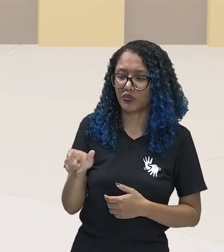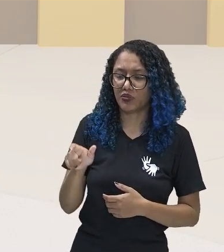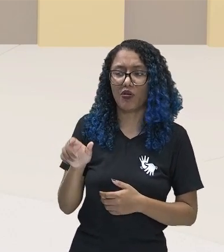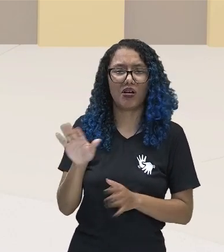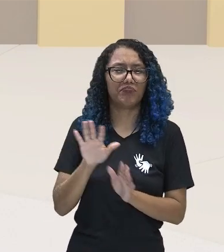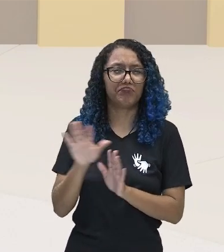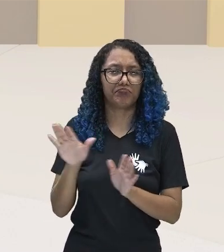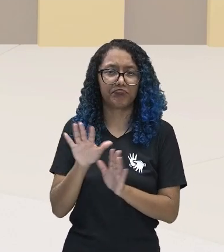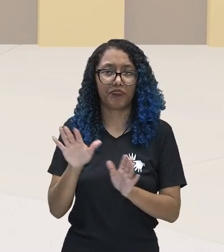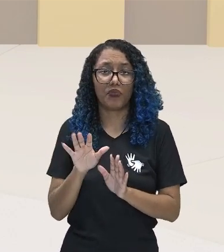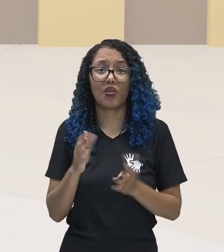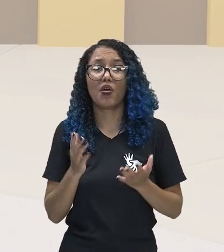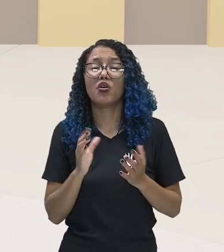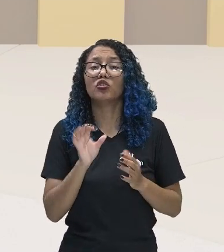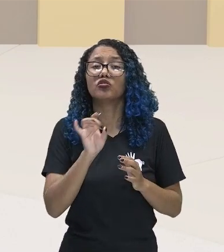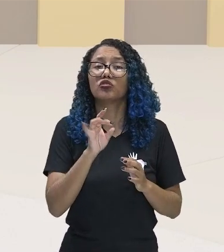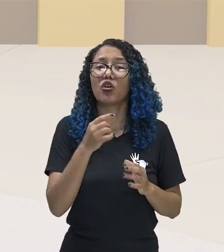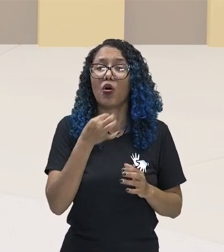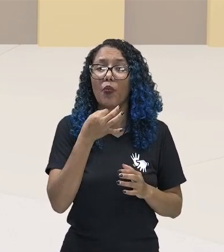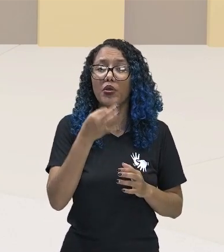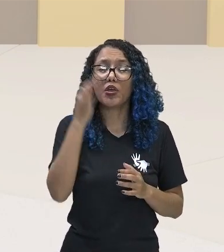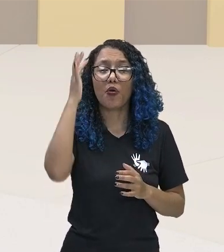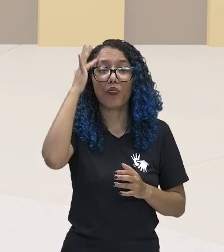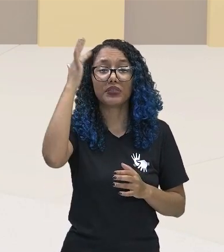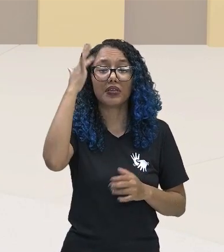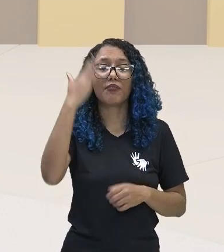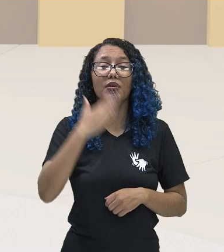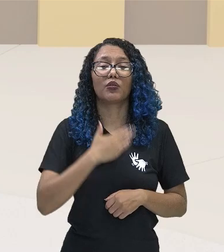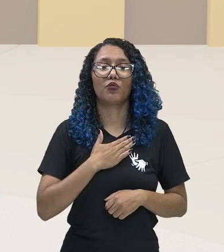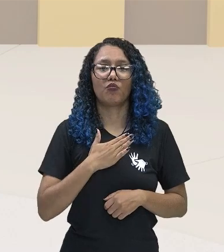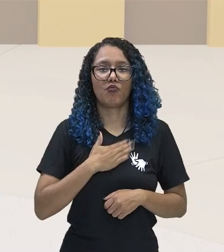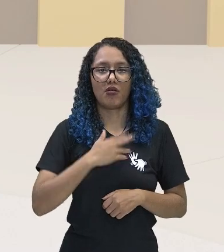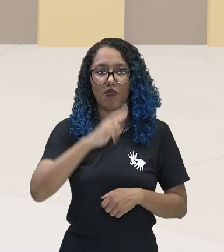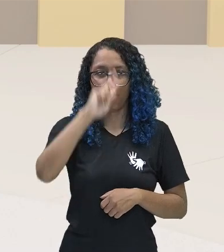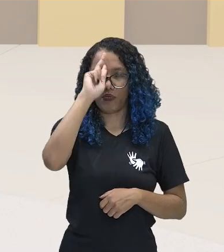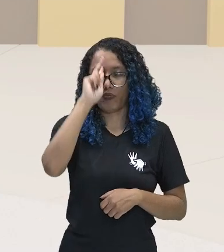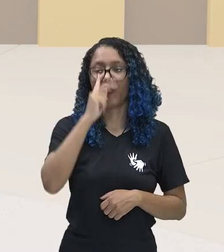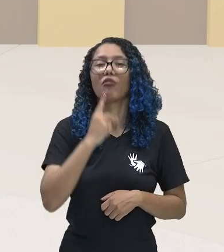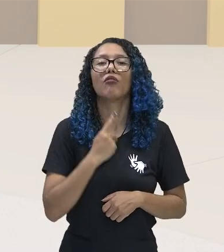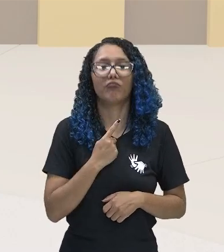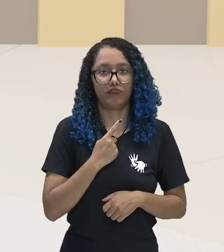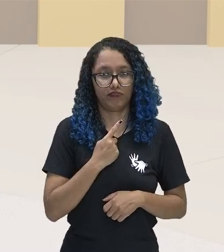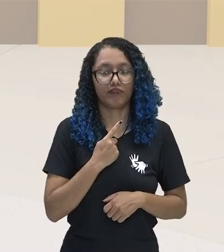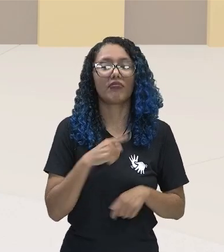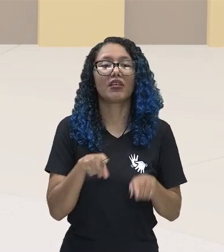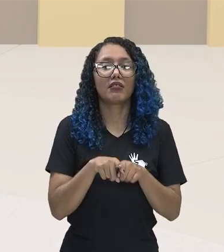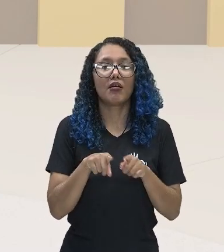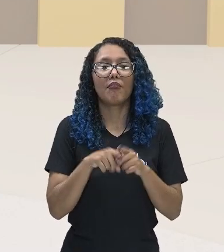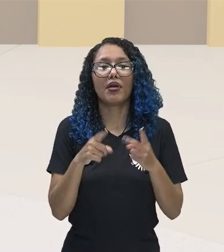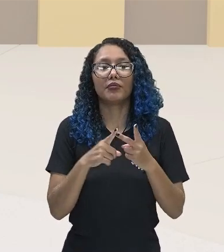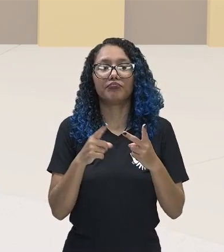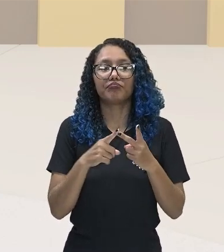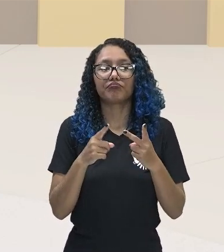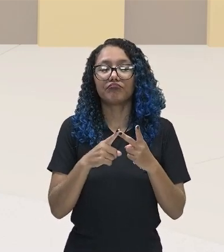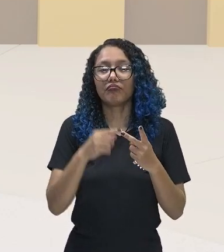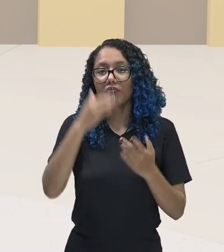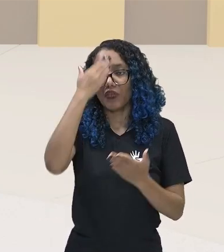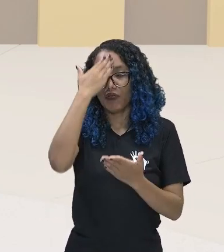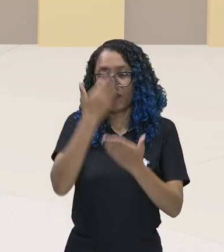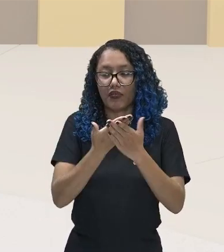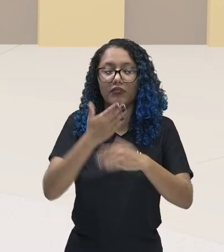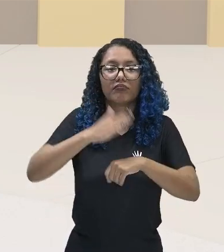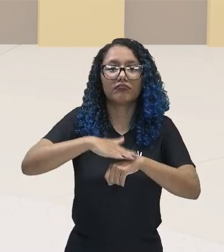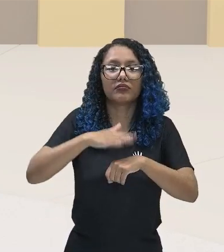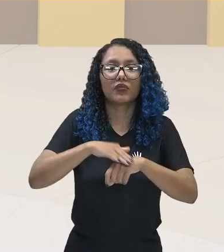que importa é o que eu estou pensando. Temos a autoconfiança. Diz respeito a uma postura positiva